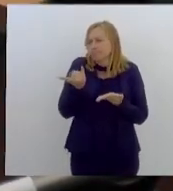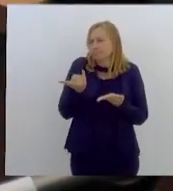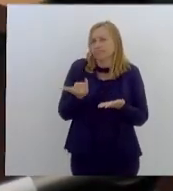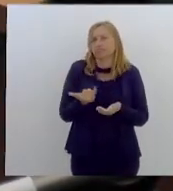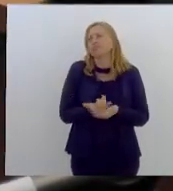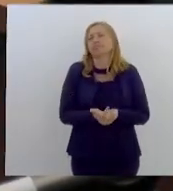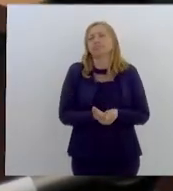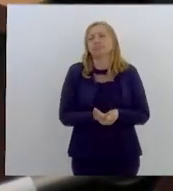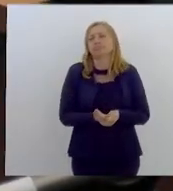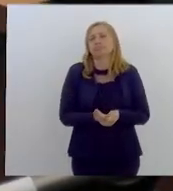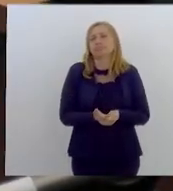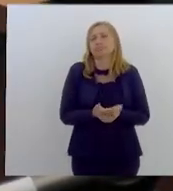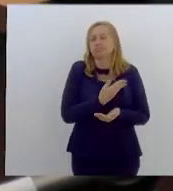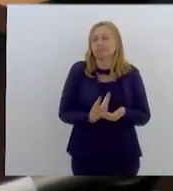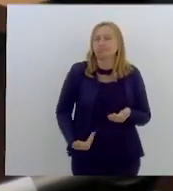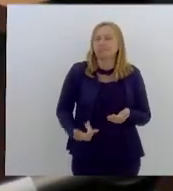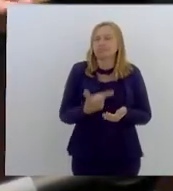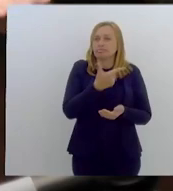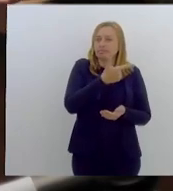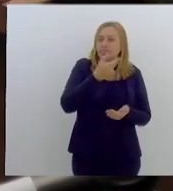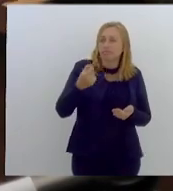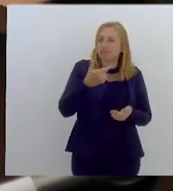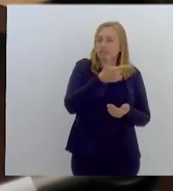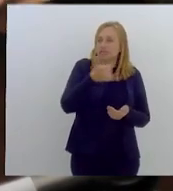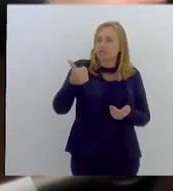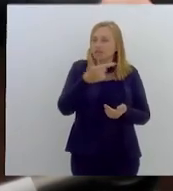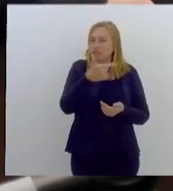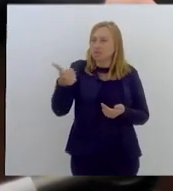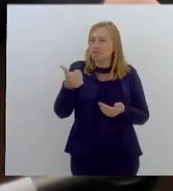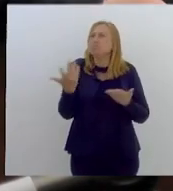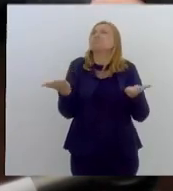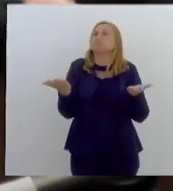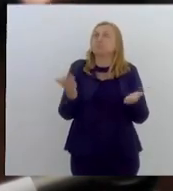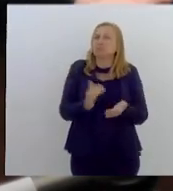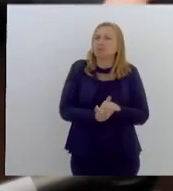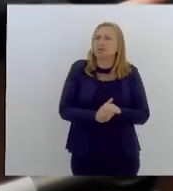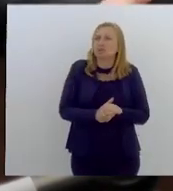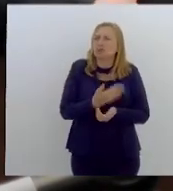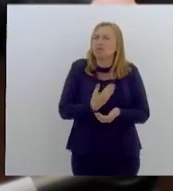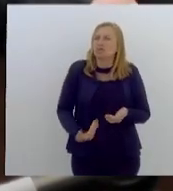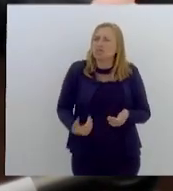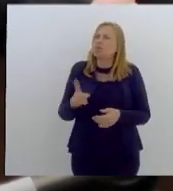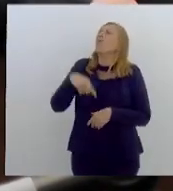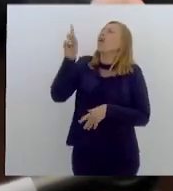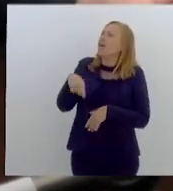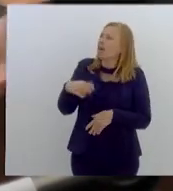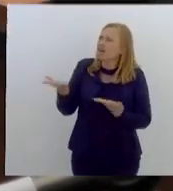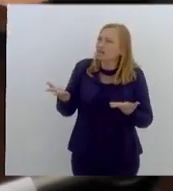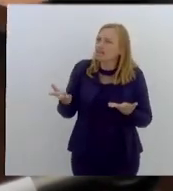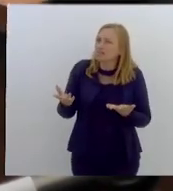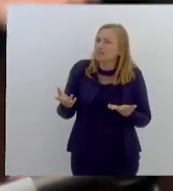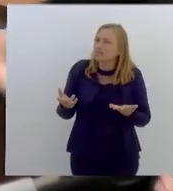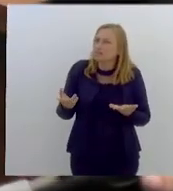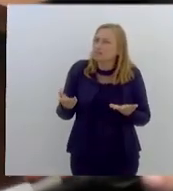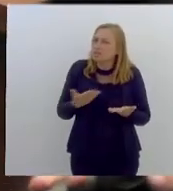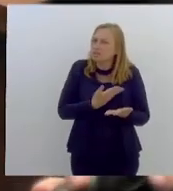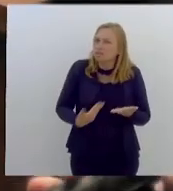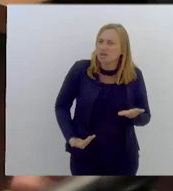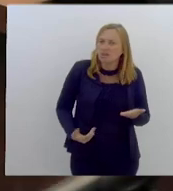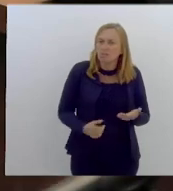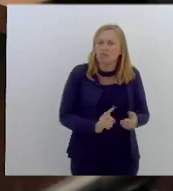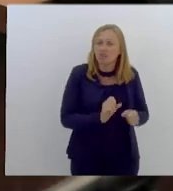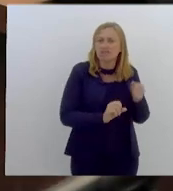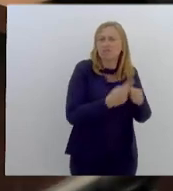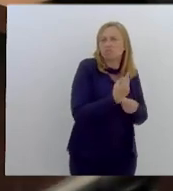Não importa. Foi governador em 20, 21 e 22. Mas que história é essa? É governador ou não é? É governador para umas coisas e não é para